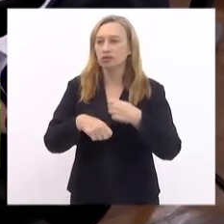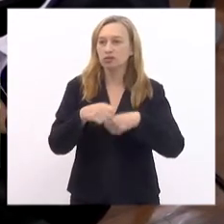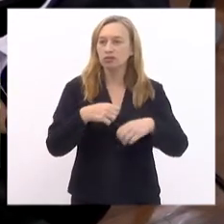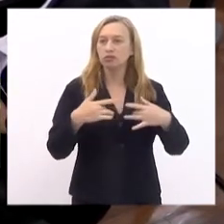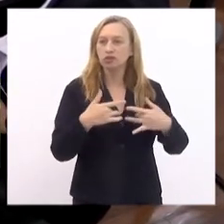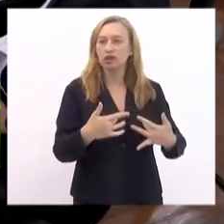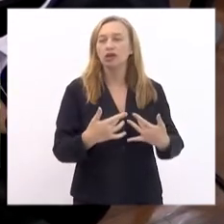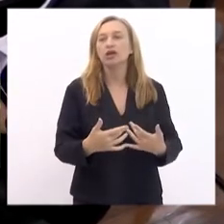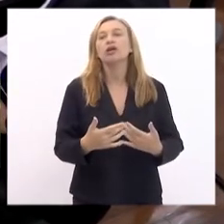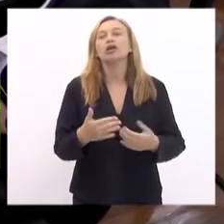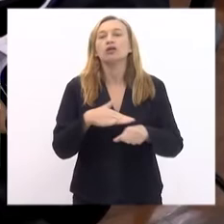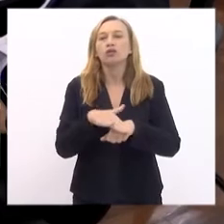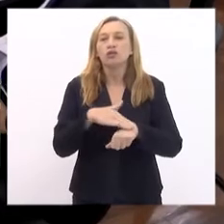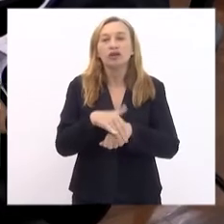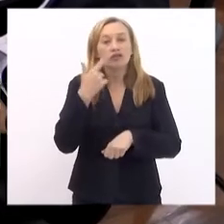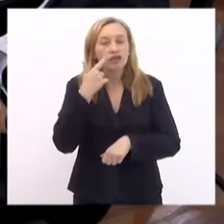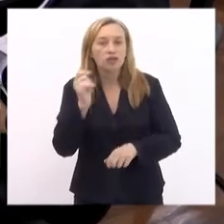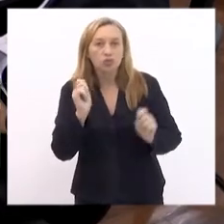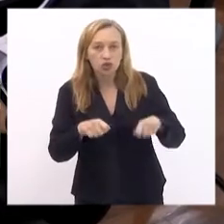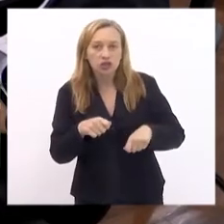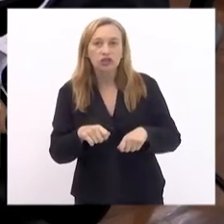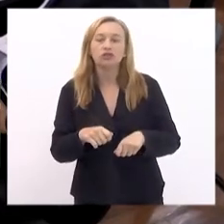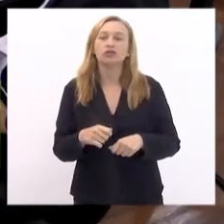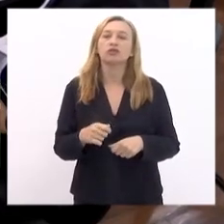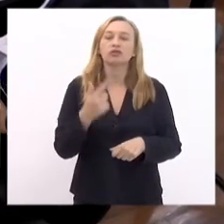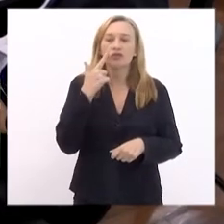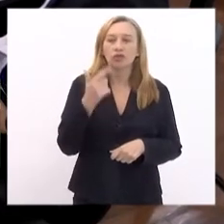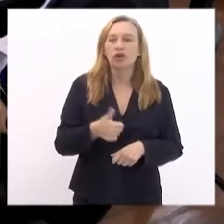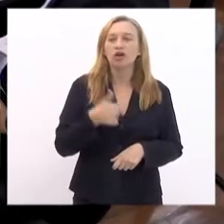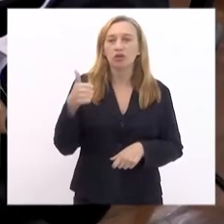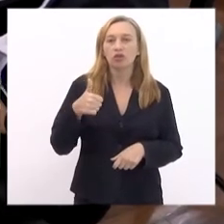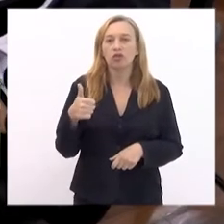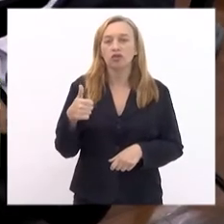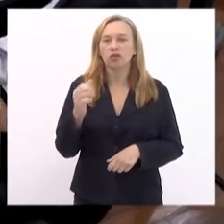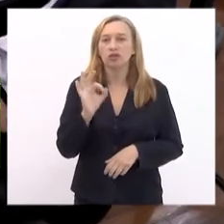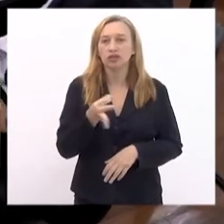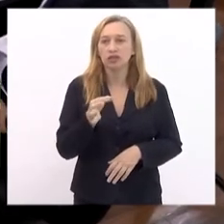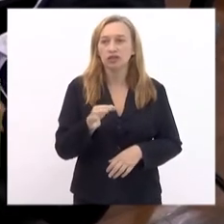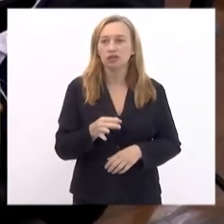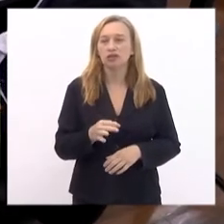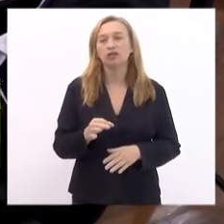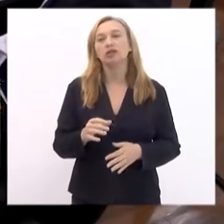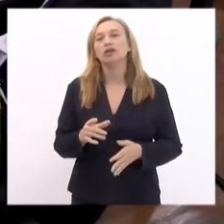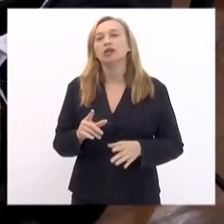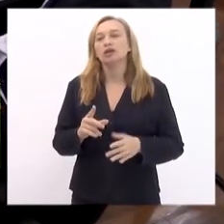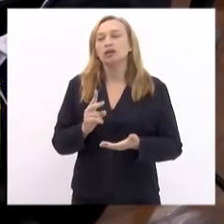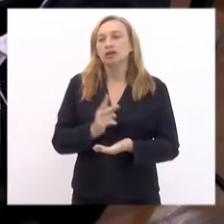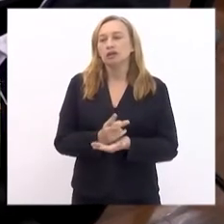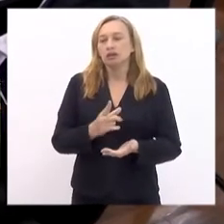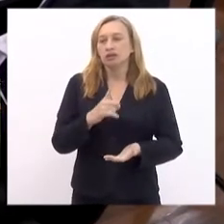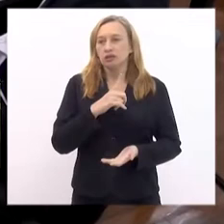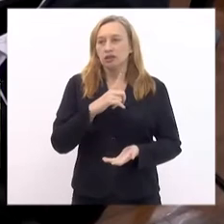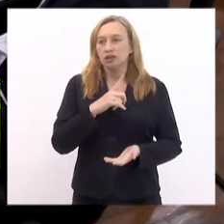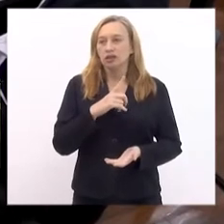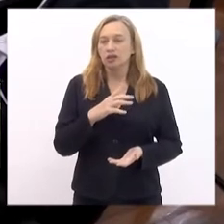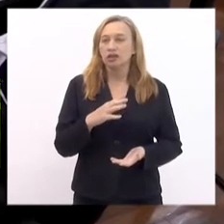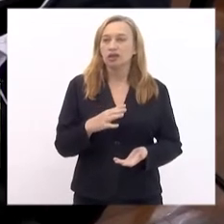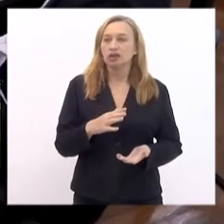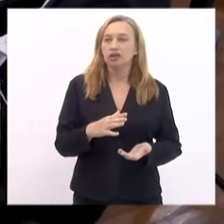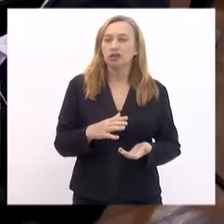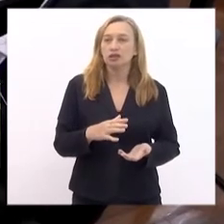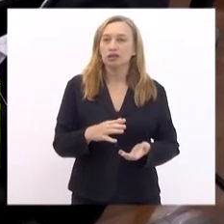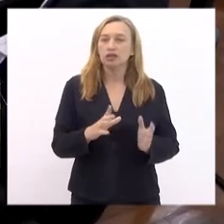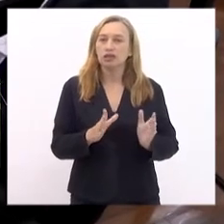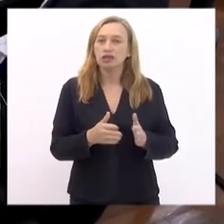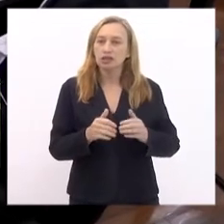na conversa, na reunião, ver se é possível definir uma vertente mais específica, embora haja essa linha meio guarda-chuva, que é